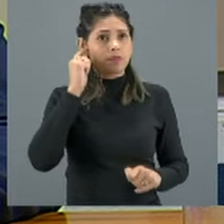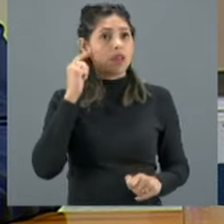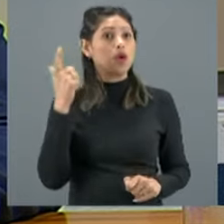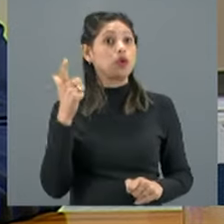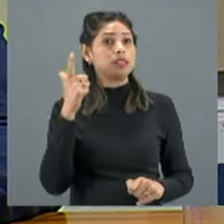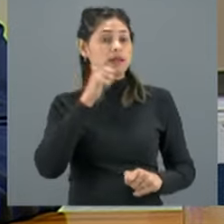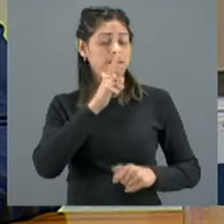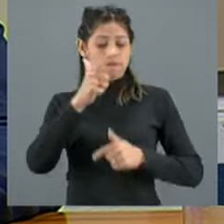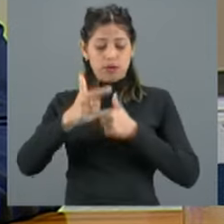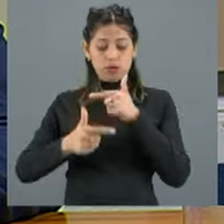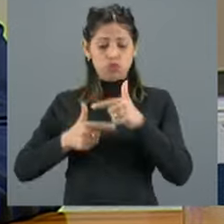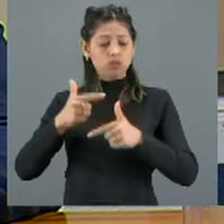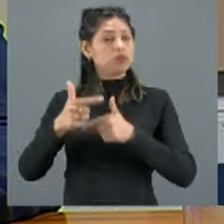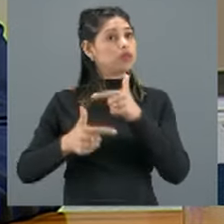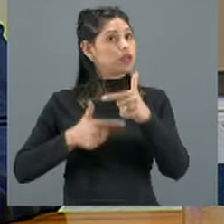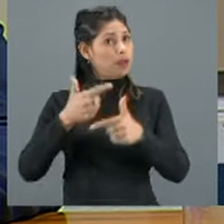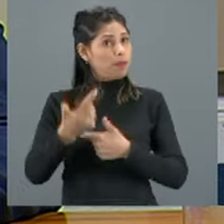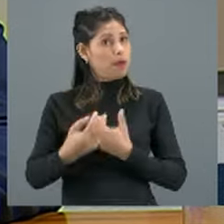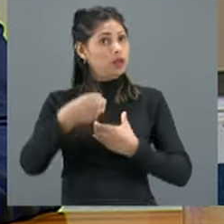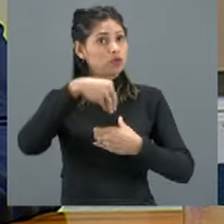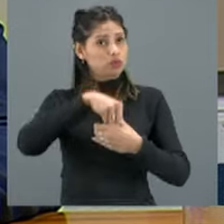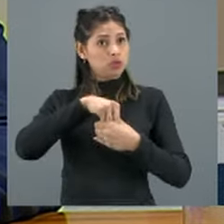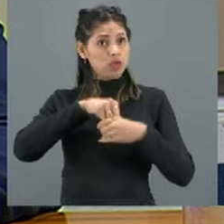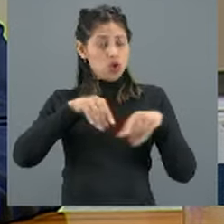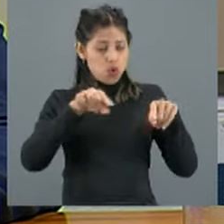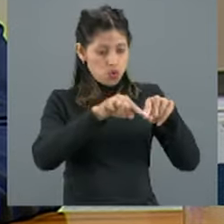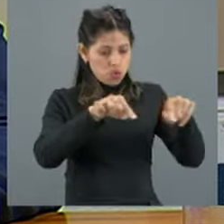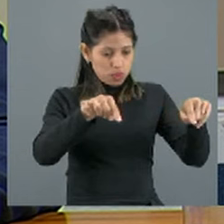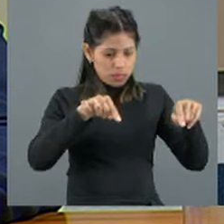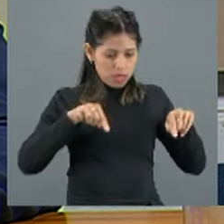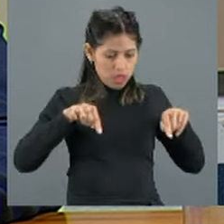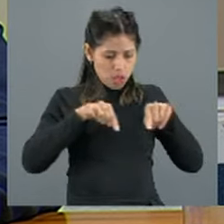trabalhar dentro do nosso território.